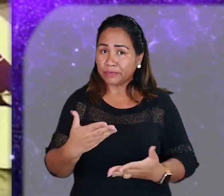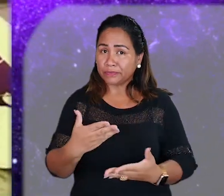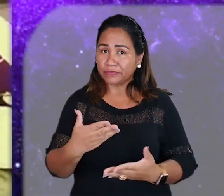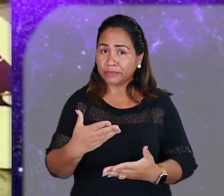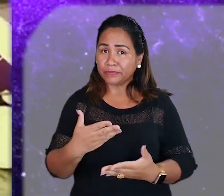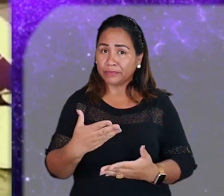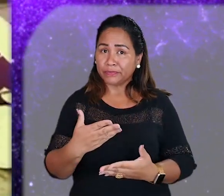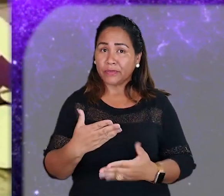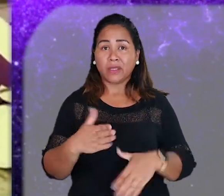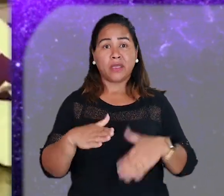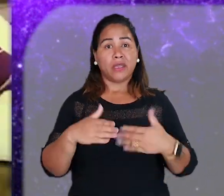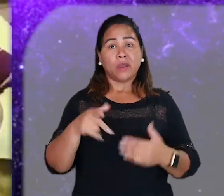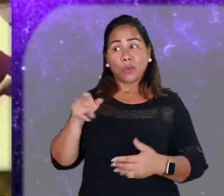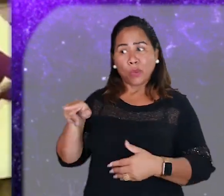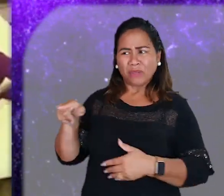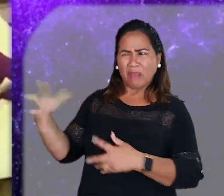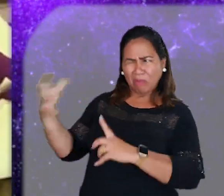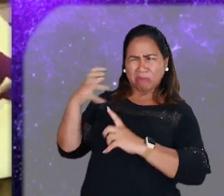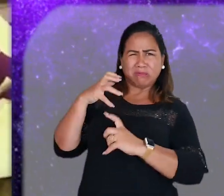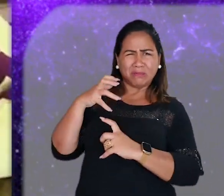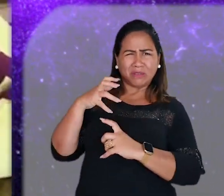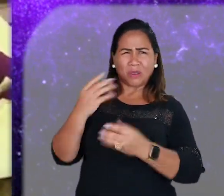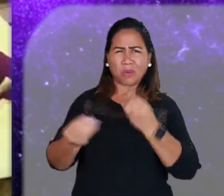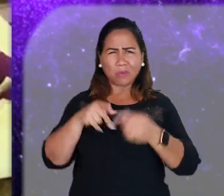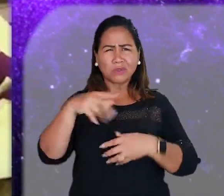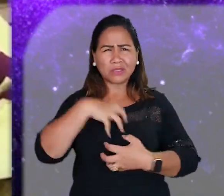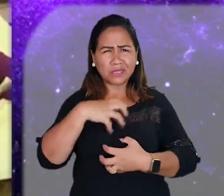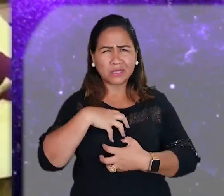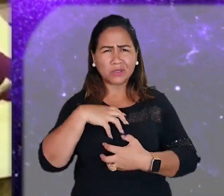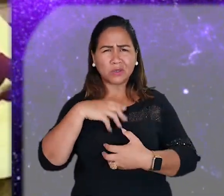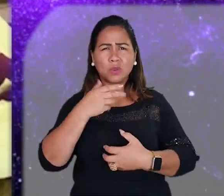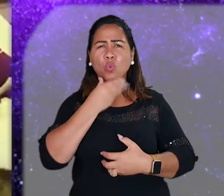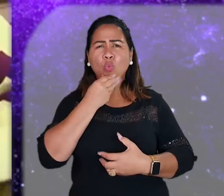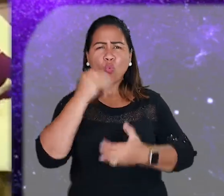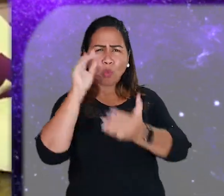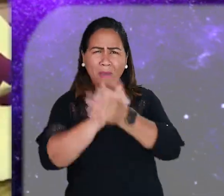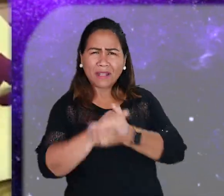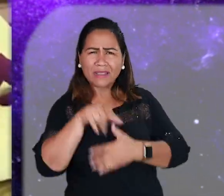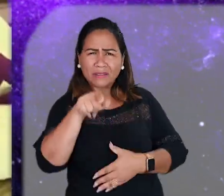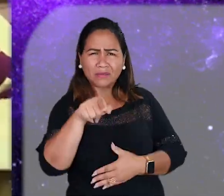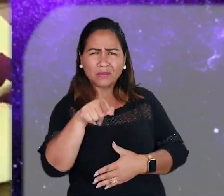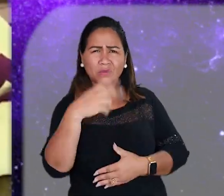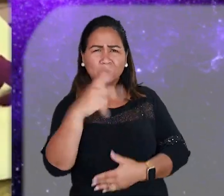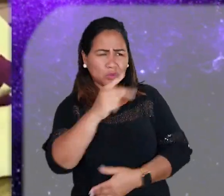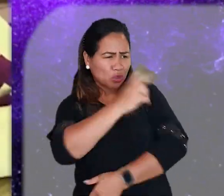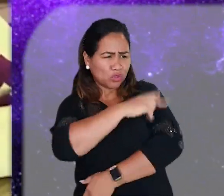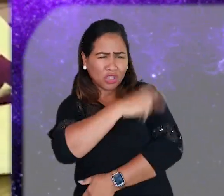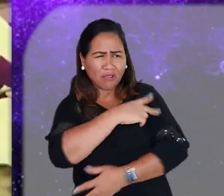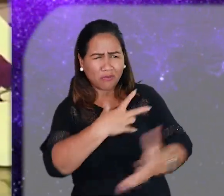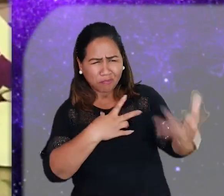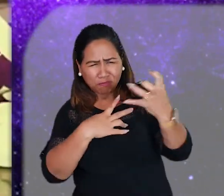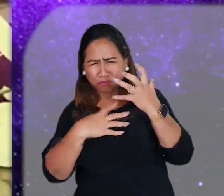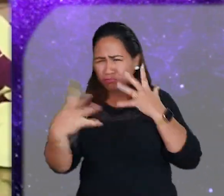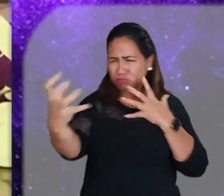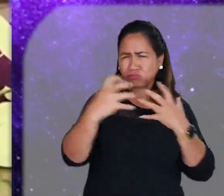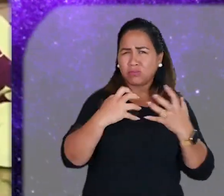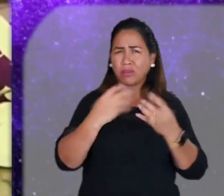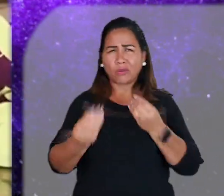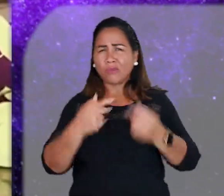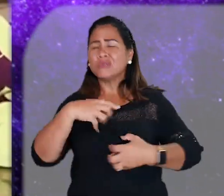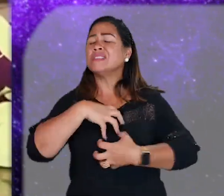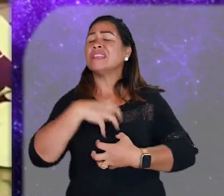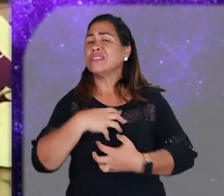como você se sente com mau humor do teu filho do teu marido do teu chefe